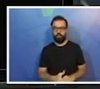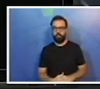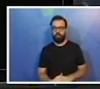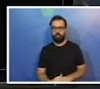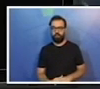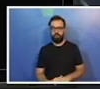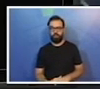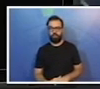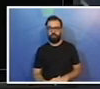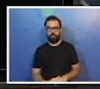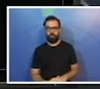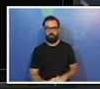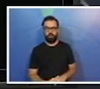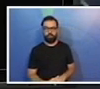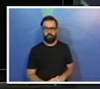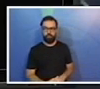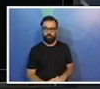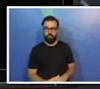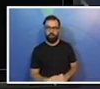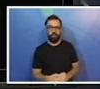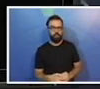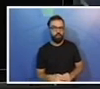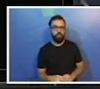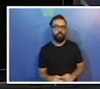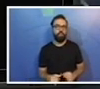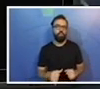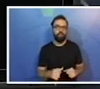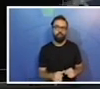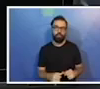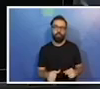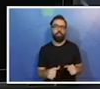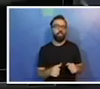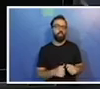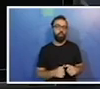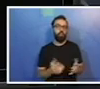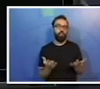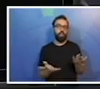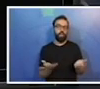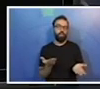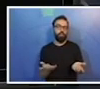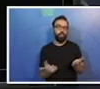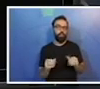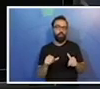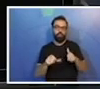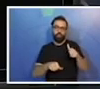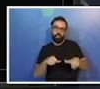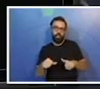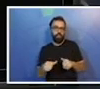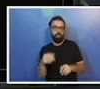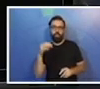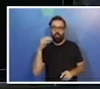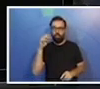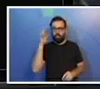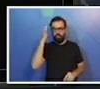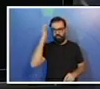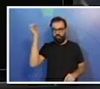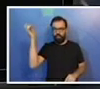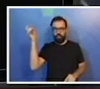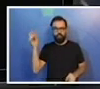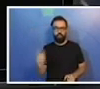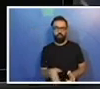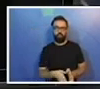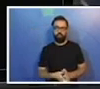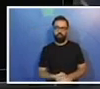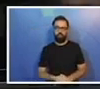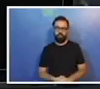torna esse lugar um espaço sensível ao equilíbrio entre esses dois cursos de água. O que nós estamos falando